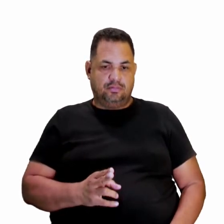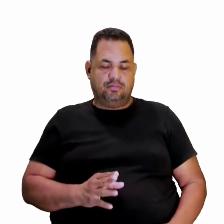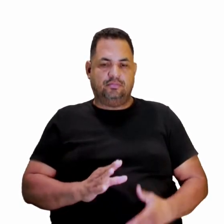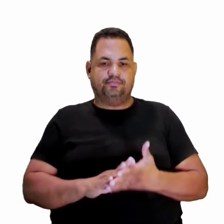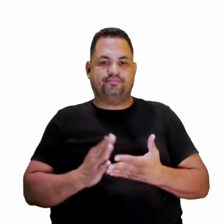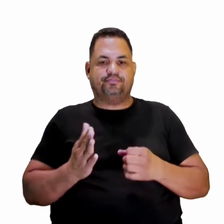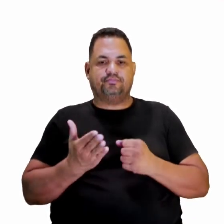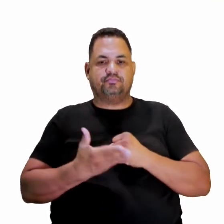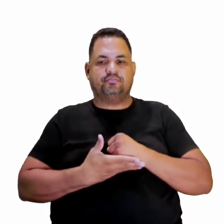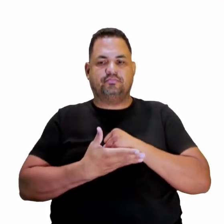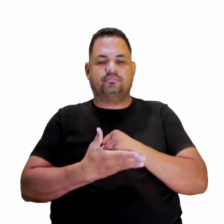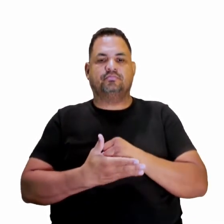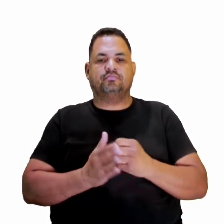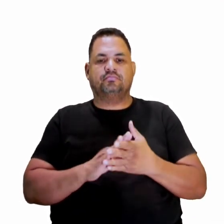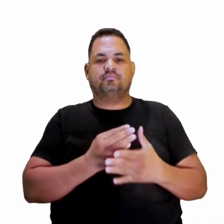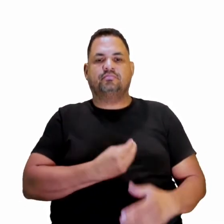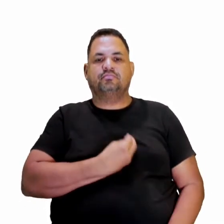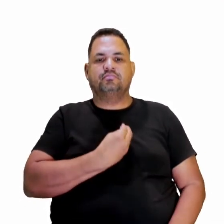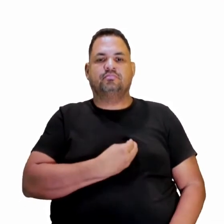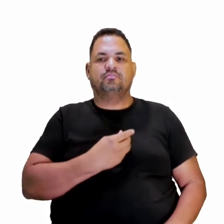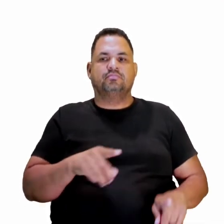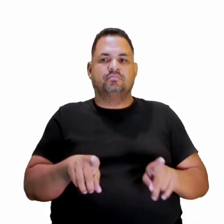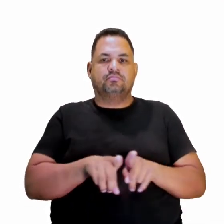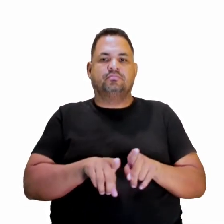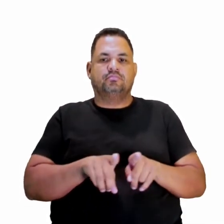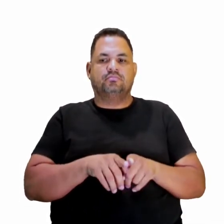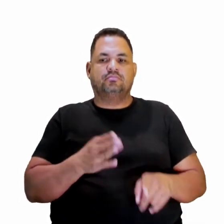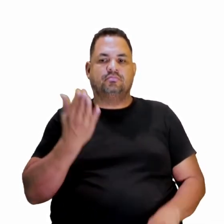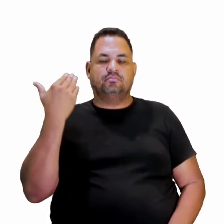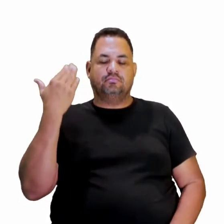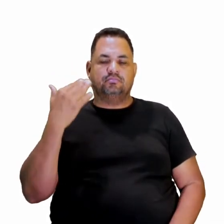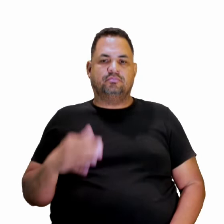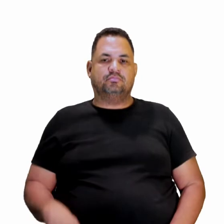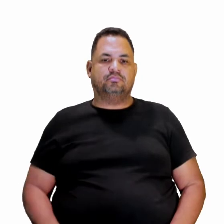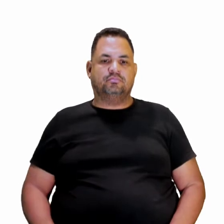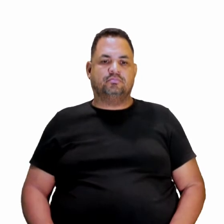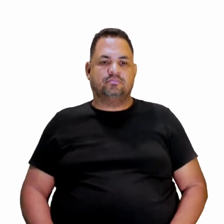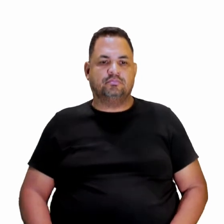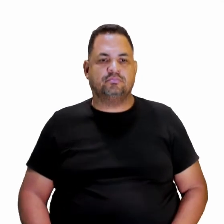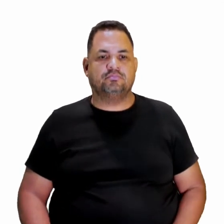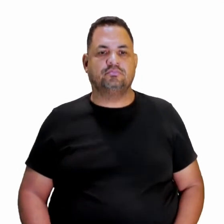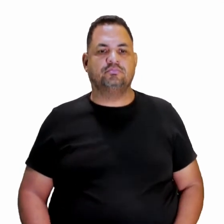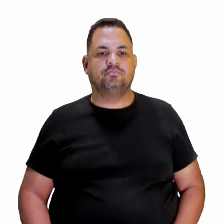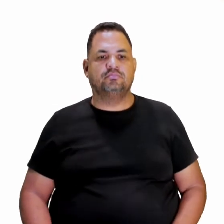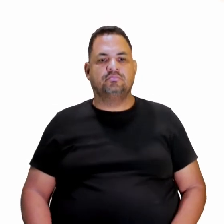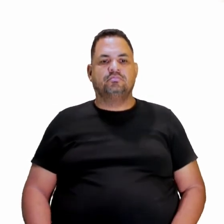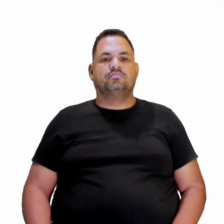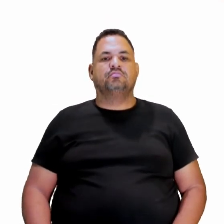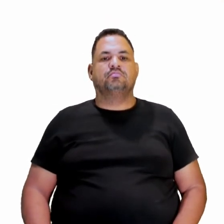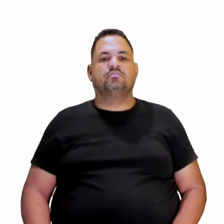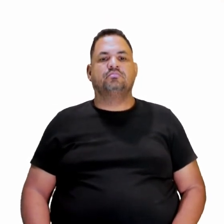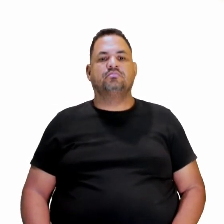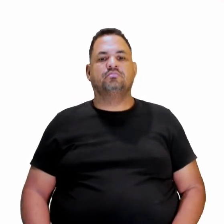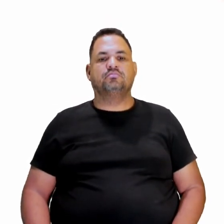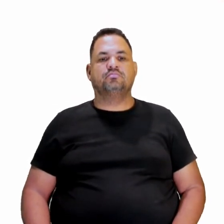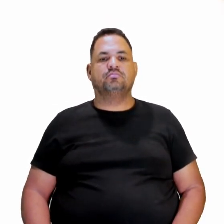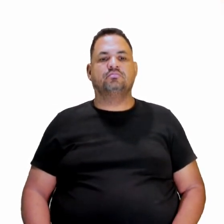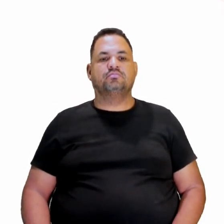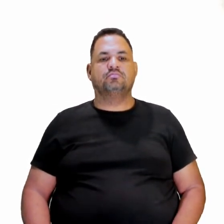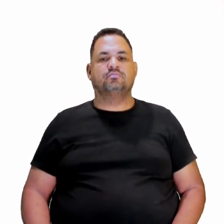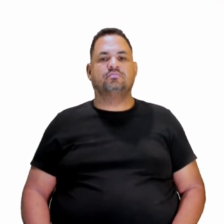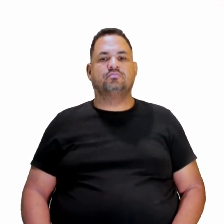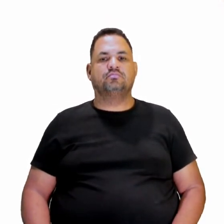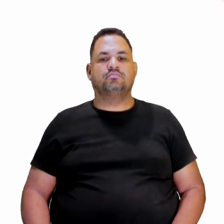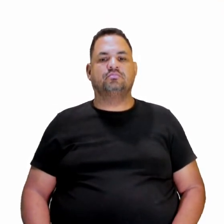sua forma base, no presente também e no passado. Mas eu vou ler read. Aqui é read e aqui é read.